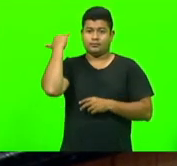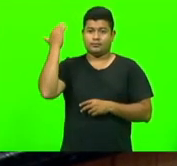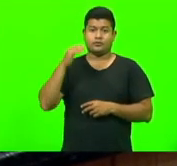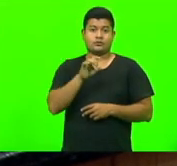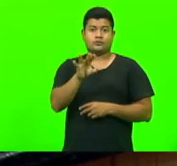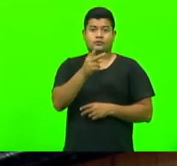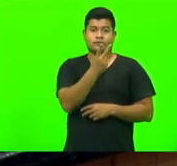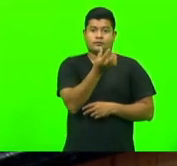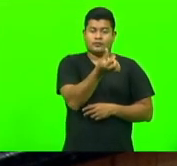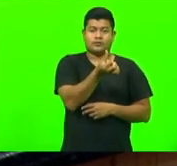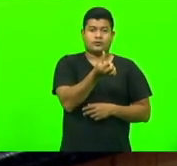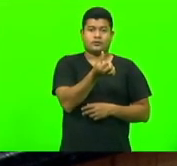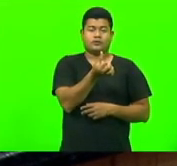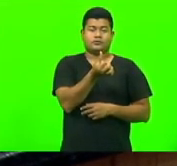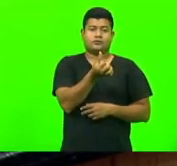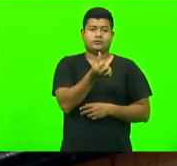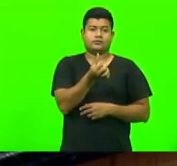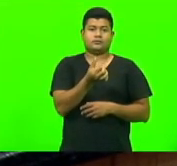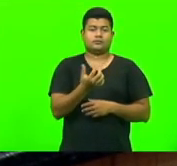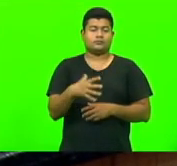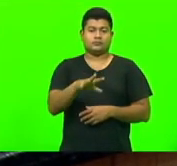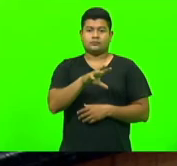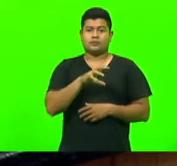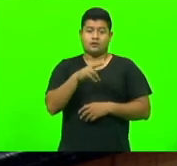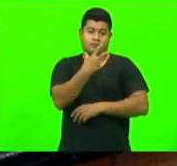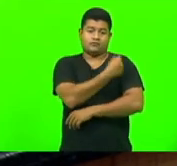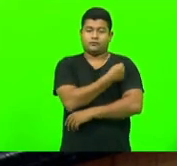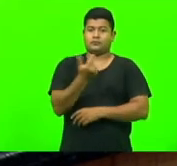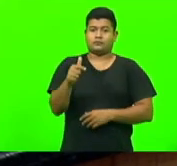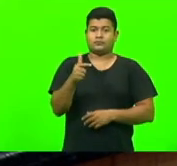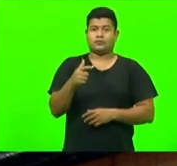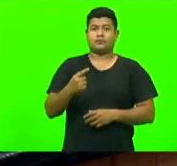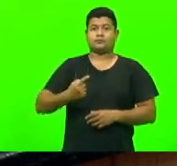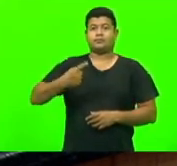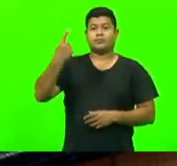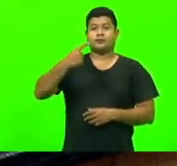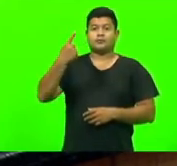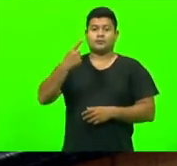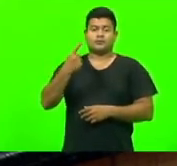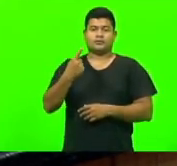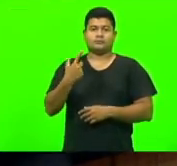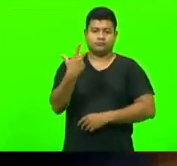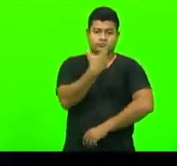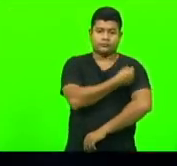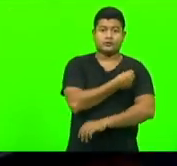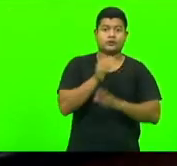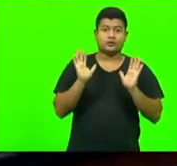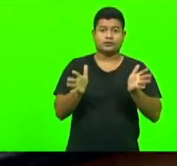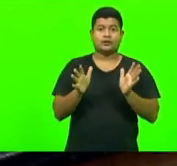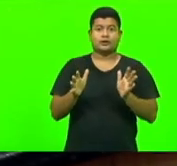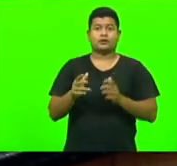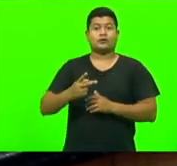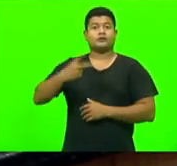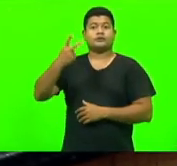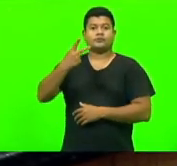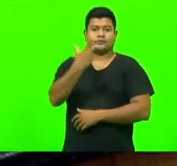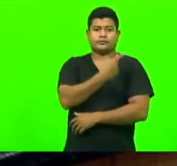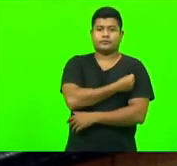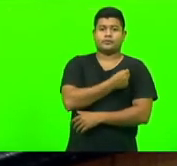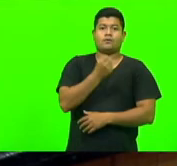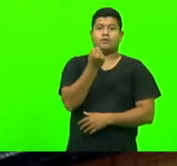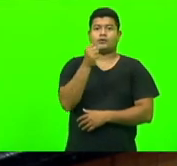foram vacinadas. Com a primeira dose, infectados 11, com a segunda dose, 83, e com a terceira